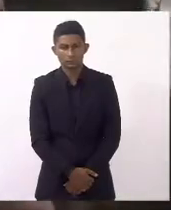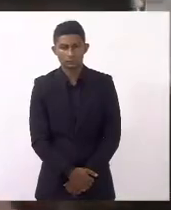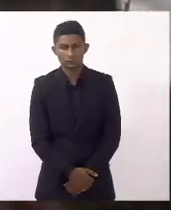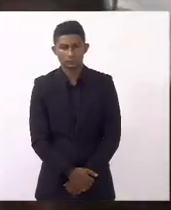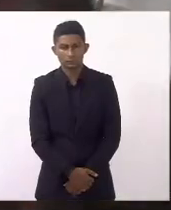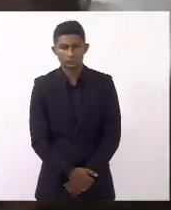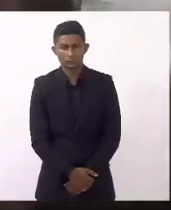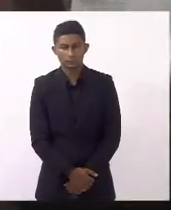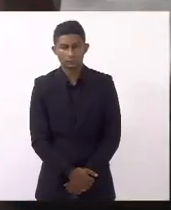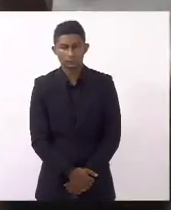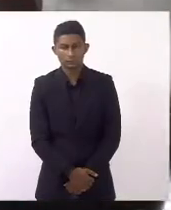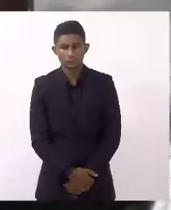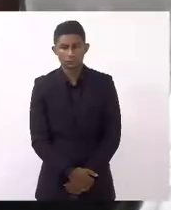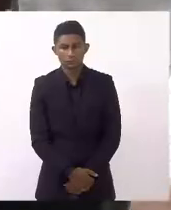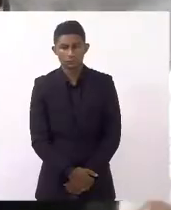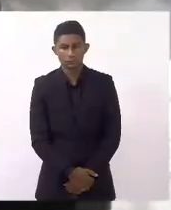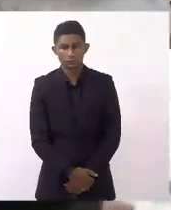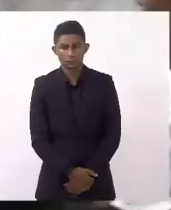E aí